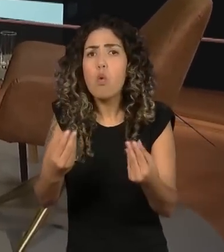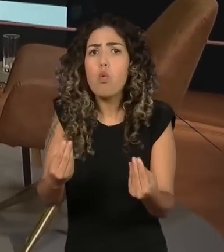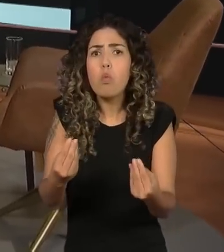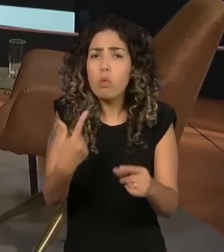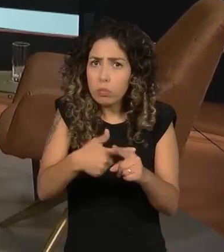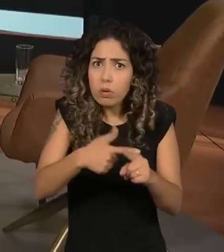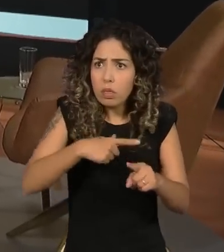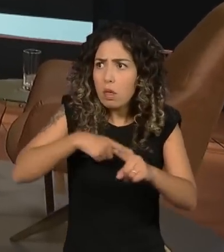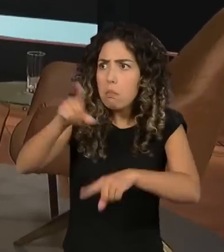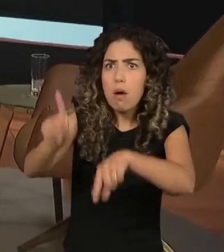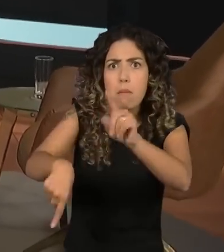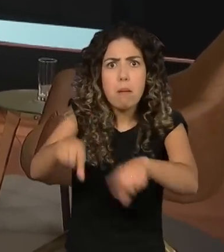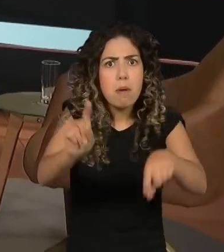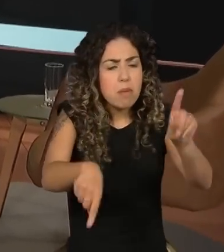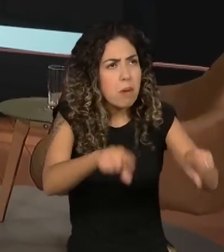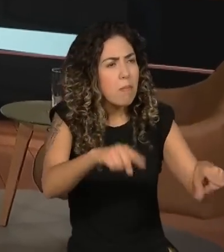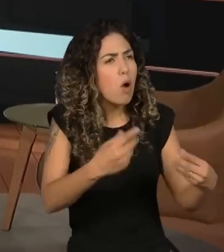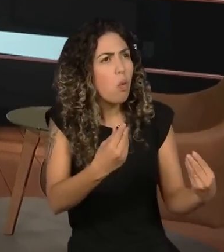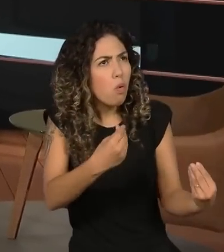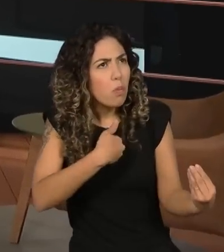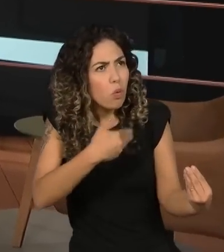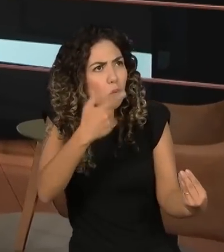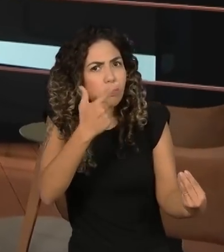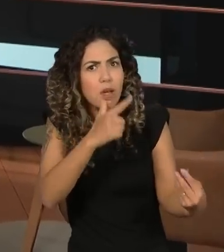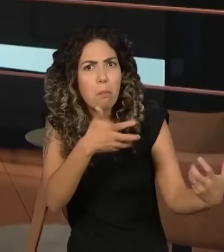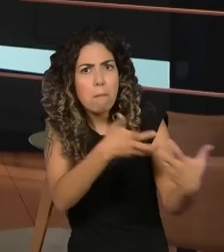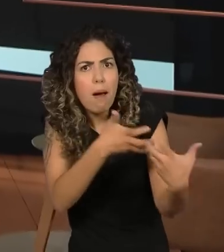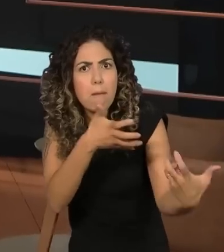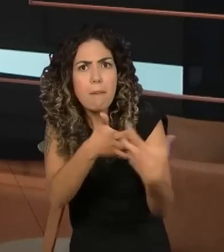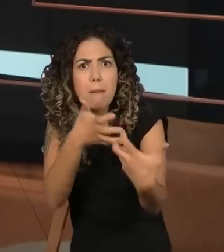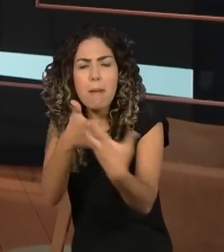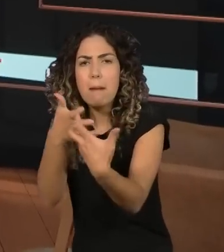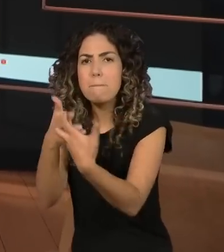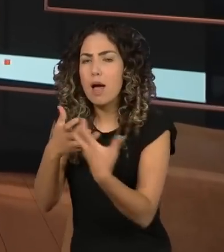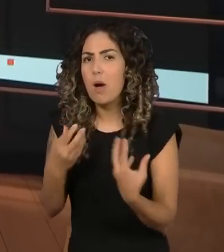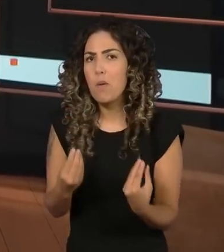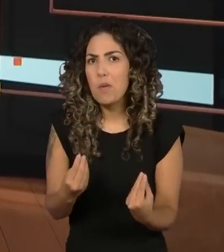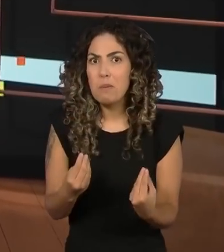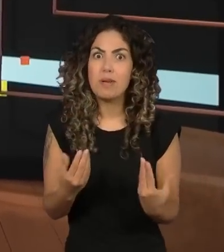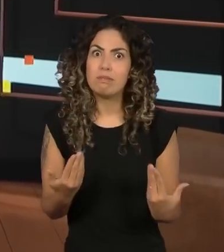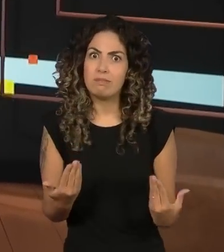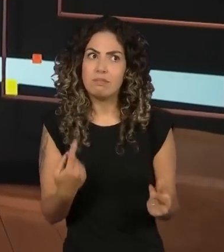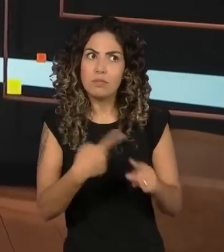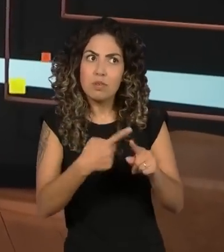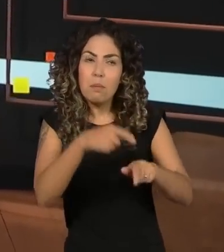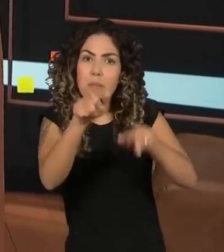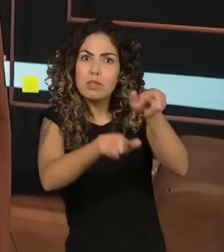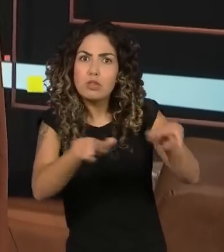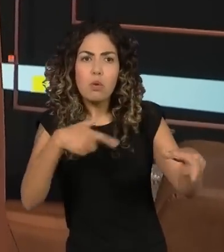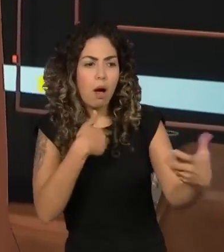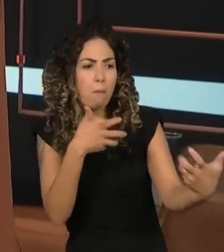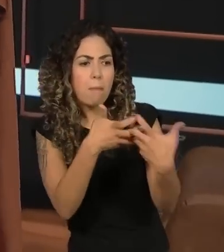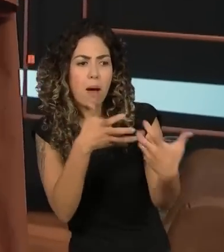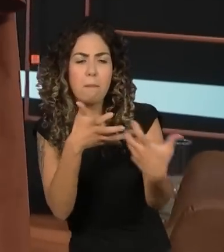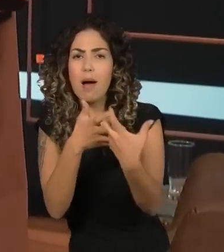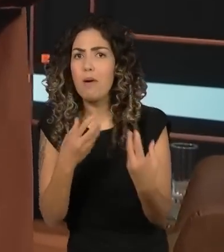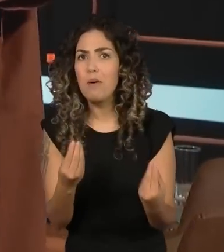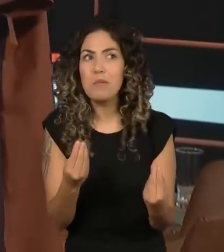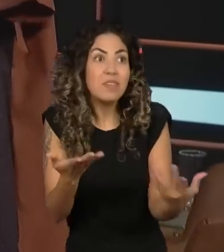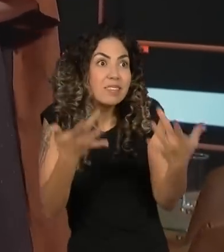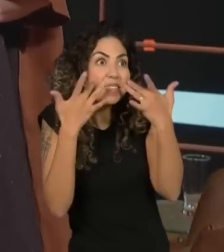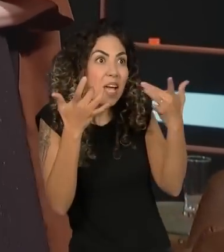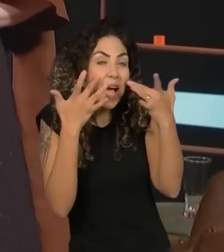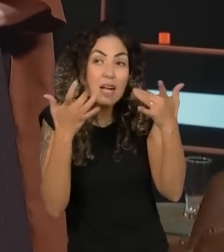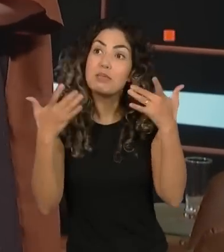que melhor lugar para se aprofundar nas complexidades do ser humano do que o teatro? Pois é, por isso ela fez